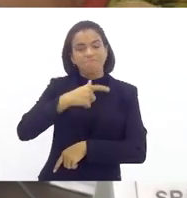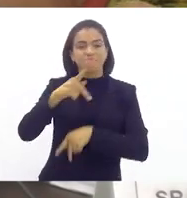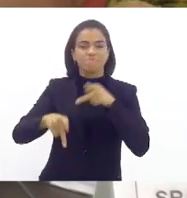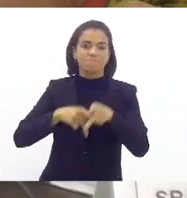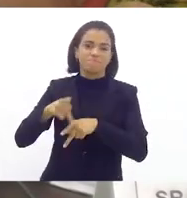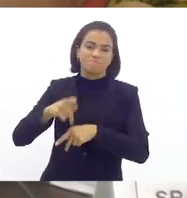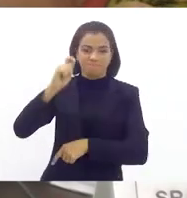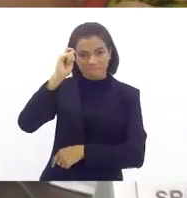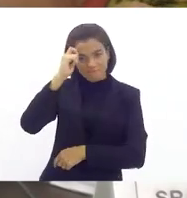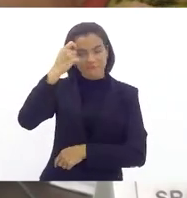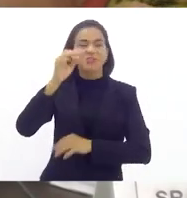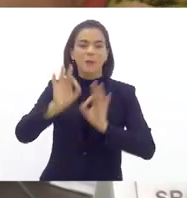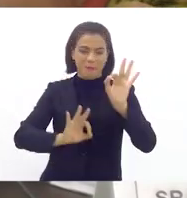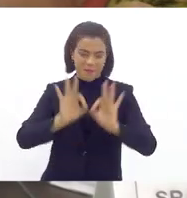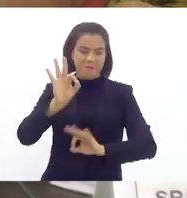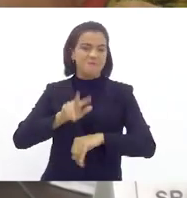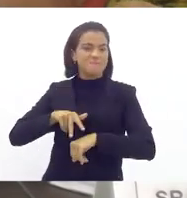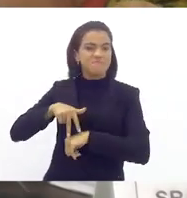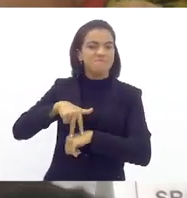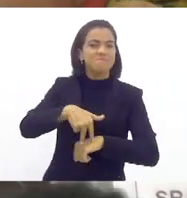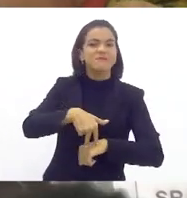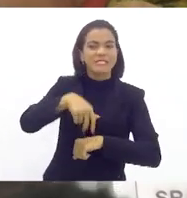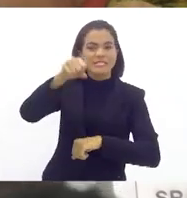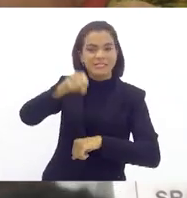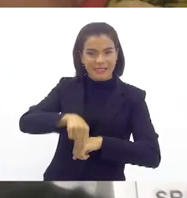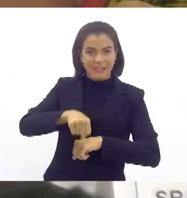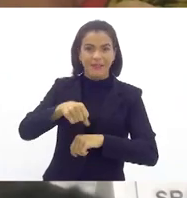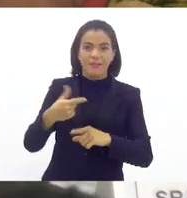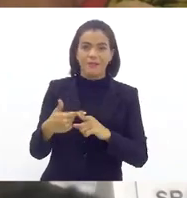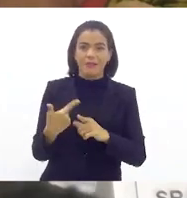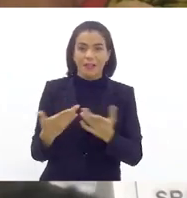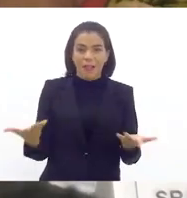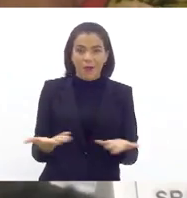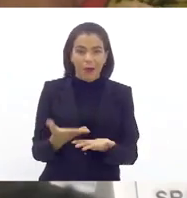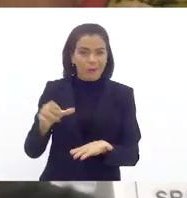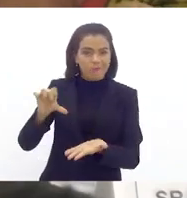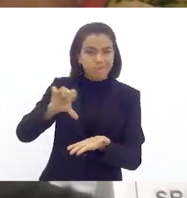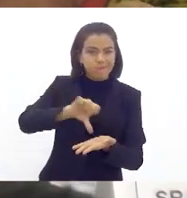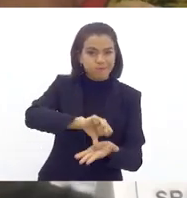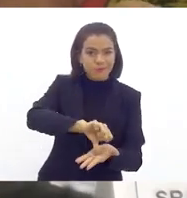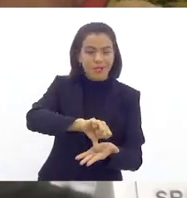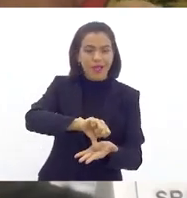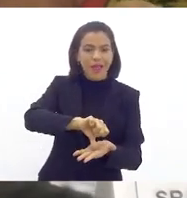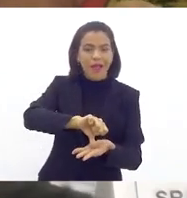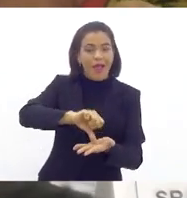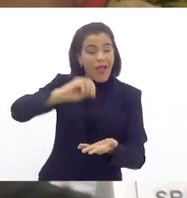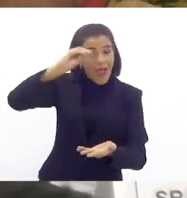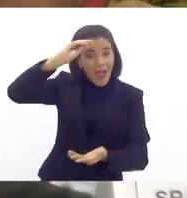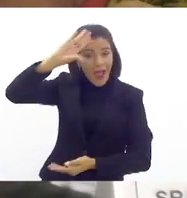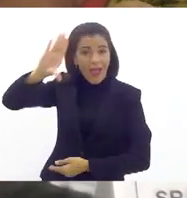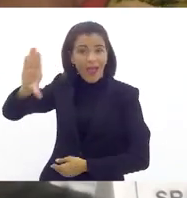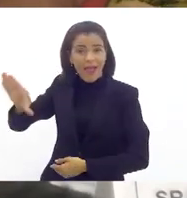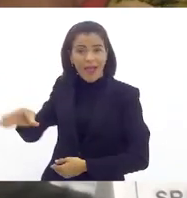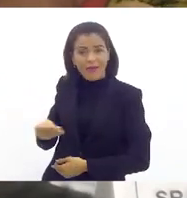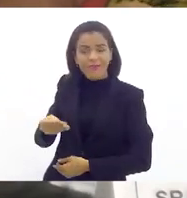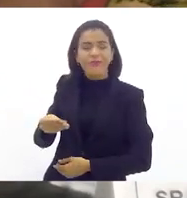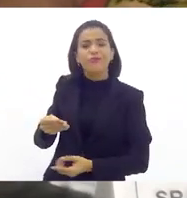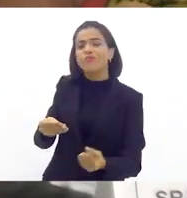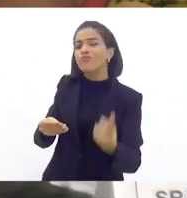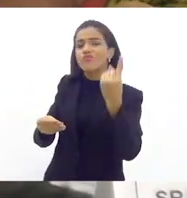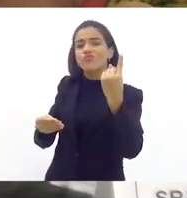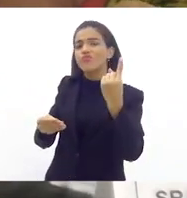nós estamos preparados para o protagonismo porque, neste século, a África é única no mundo.